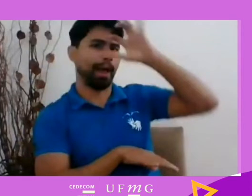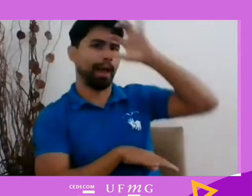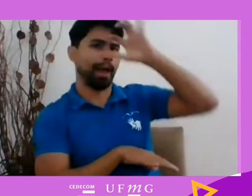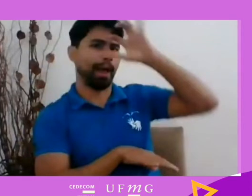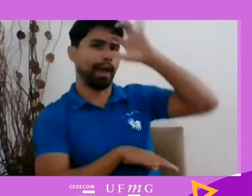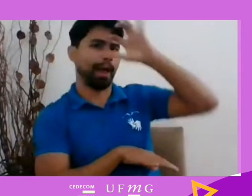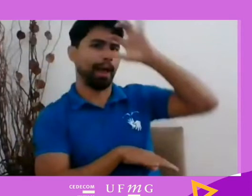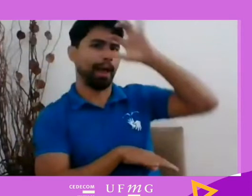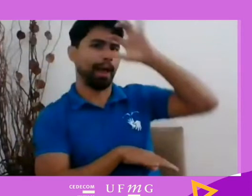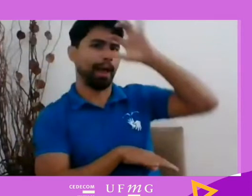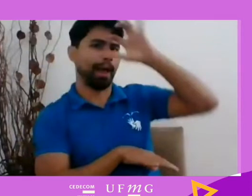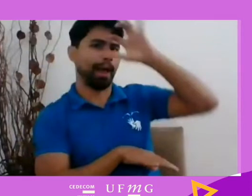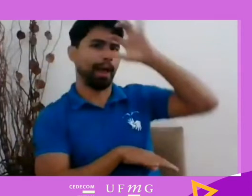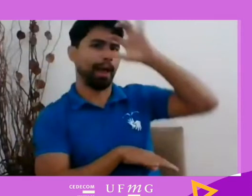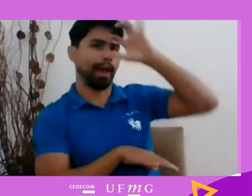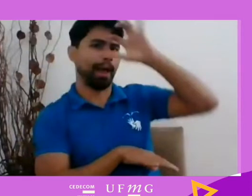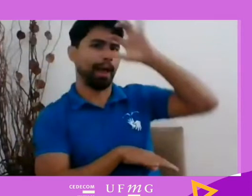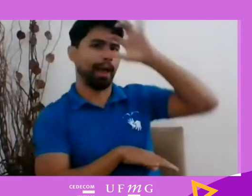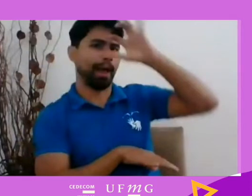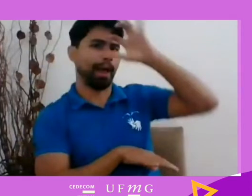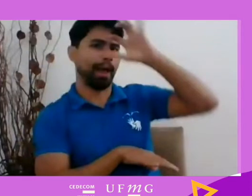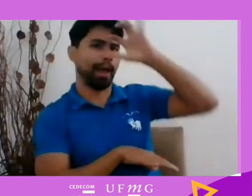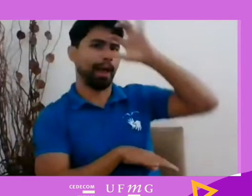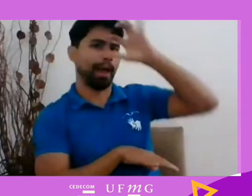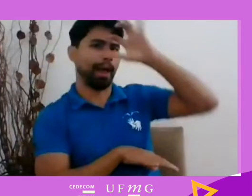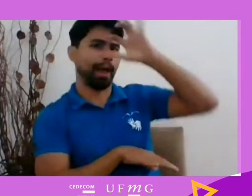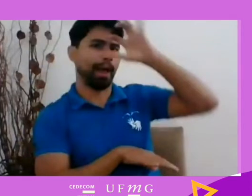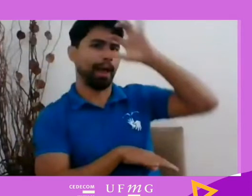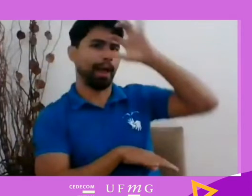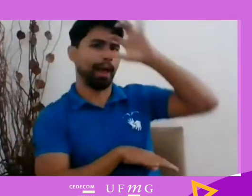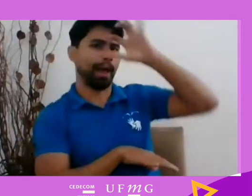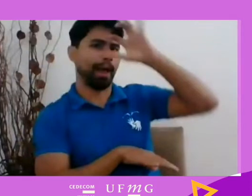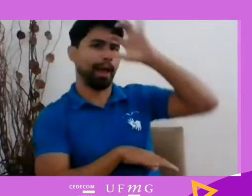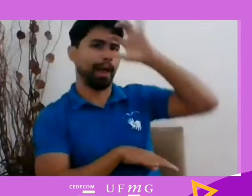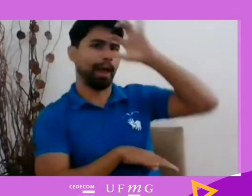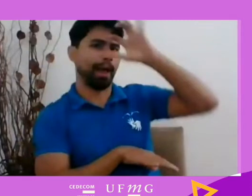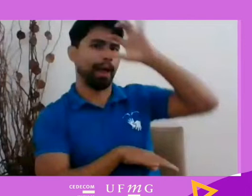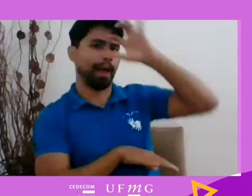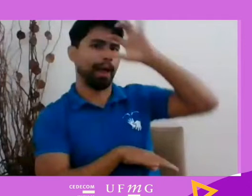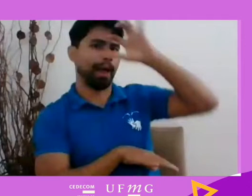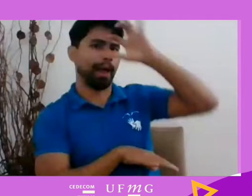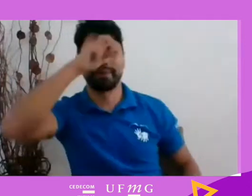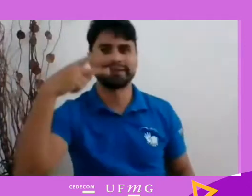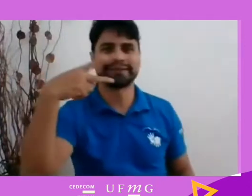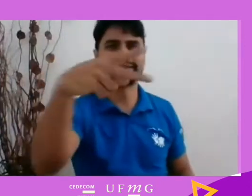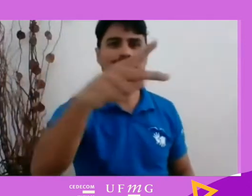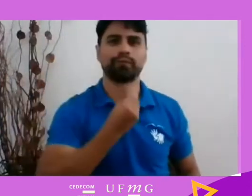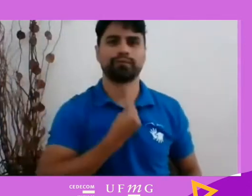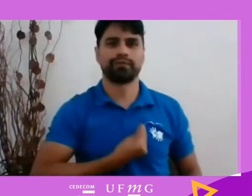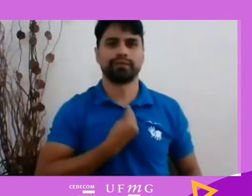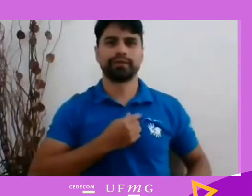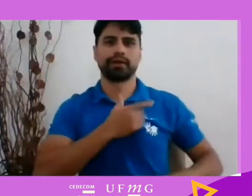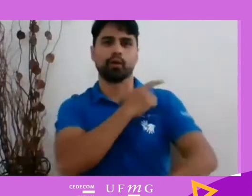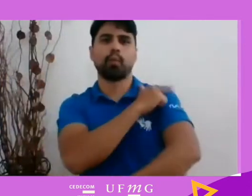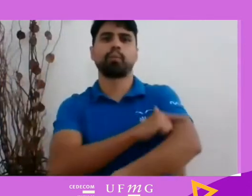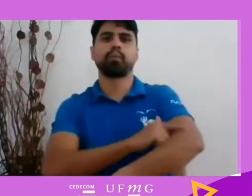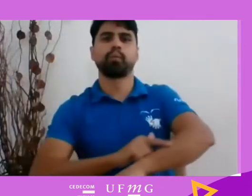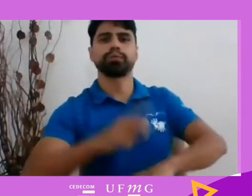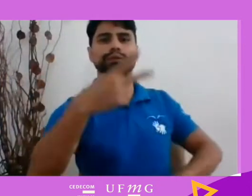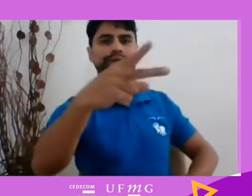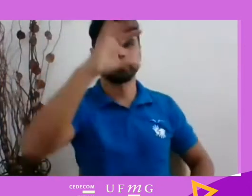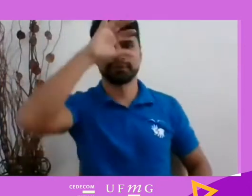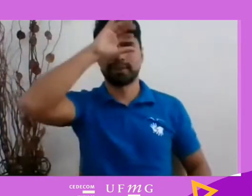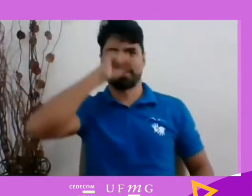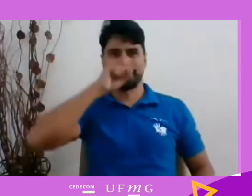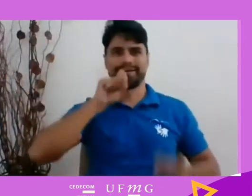Por isso, há uma junção entre o que a gente chama de uma mente humana e essa mente artificial que vai compondo a